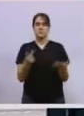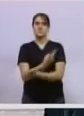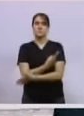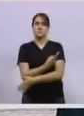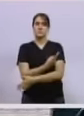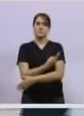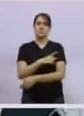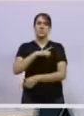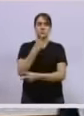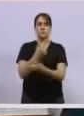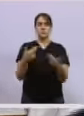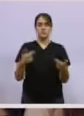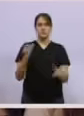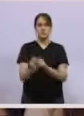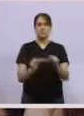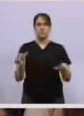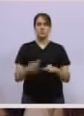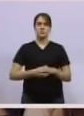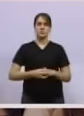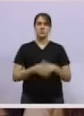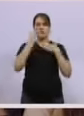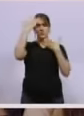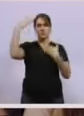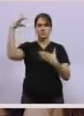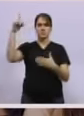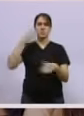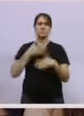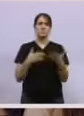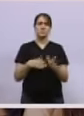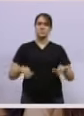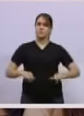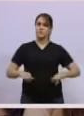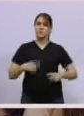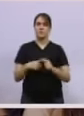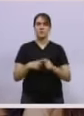alguma coisa precisa ser modificada. Por isso que a gente sente dor. Agradeça a Deus cada dor que você sente.